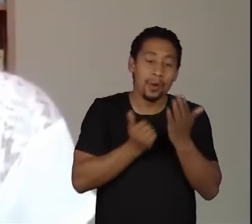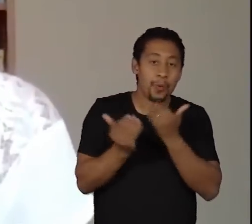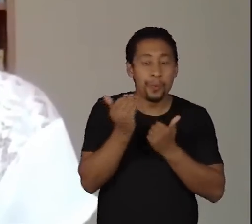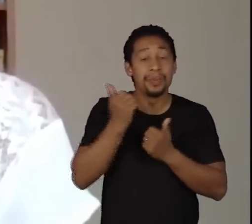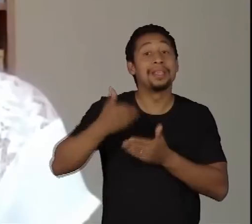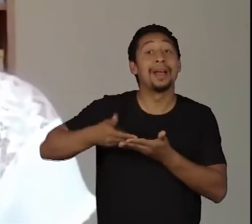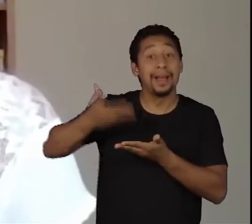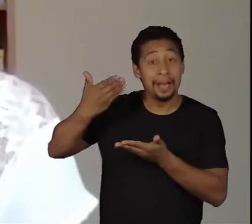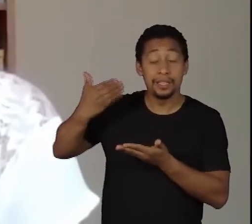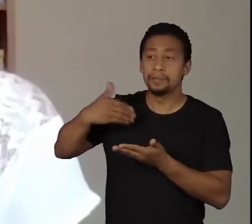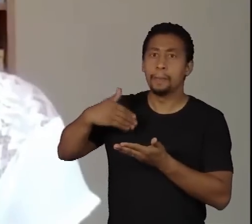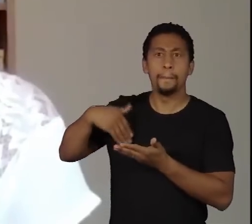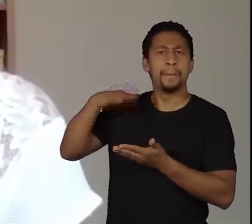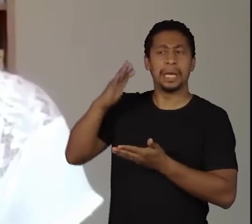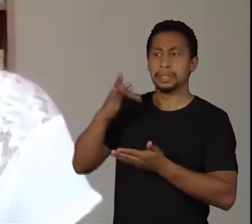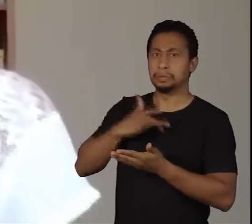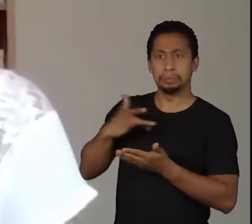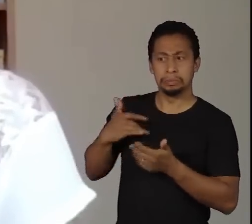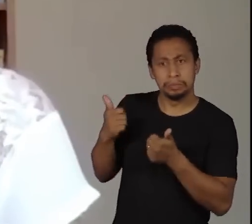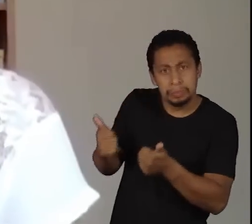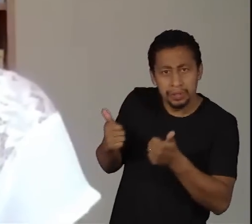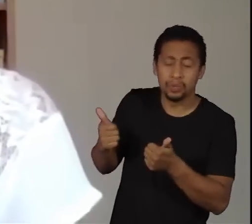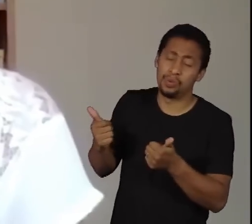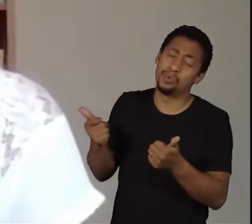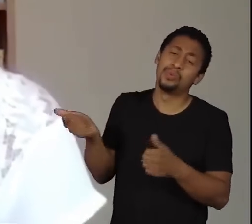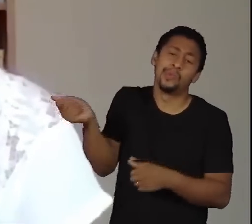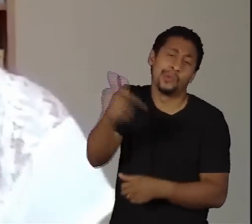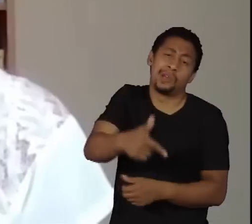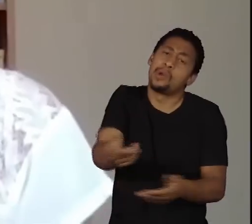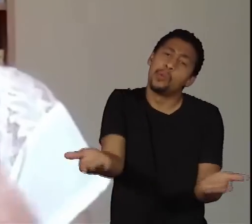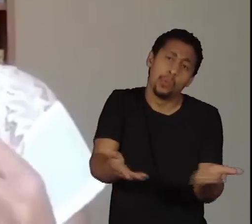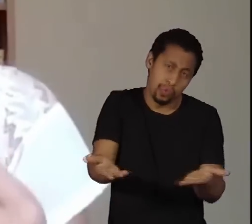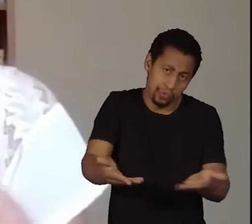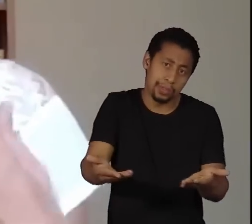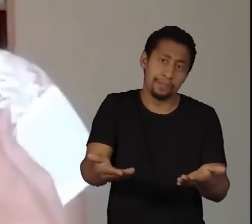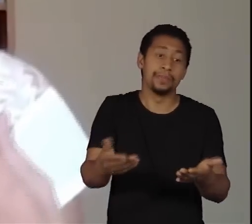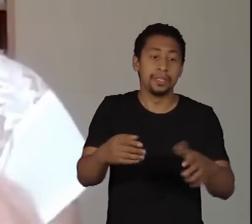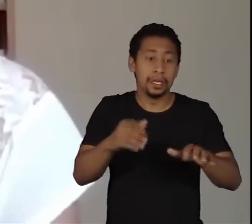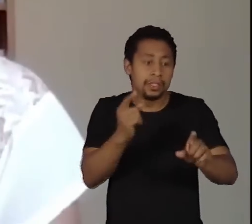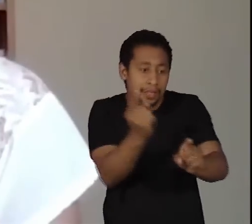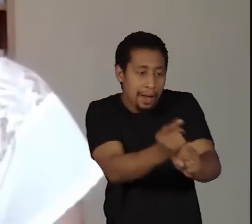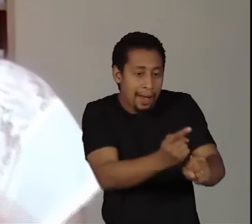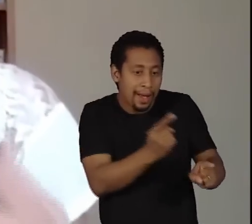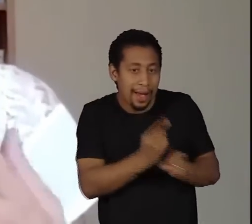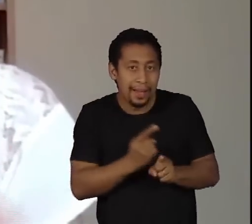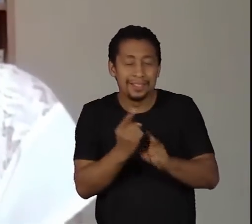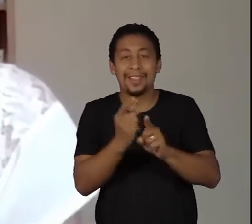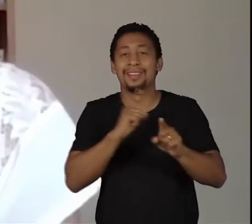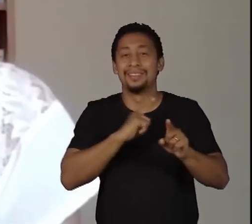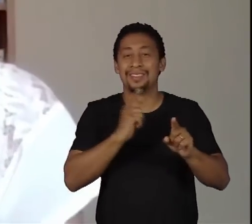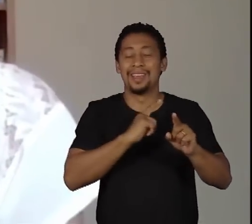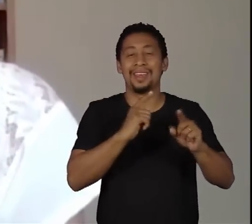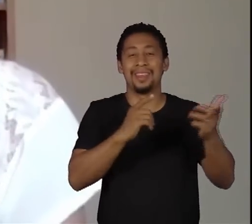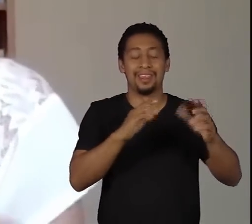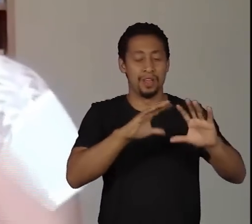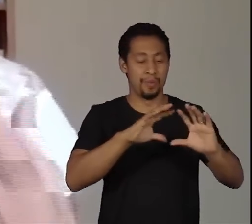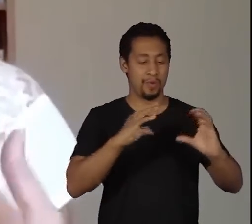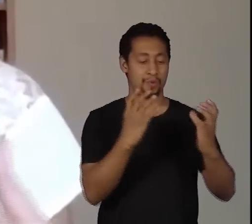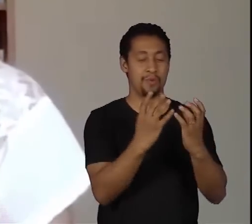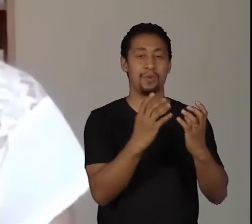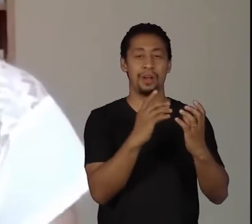mais rica do que ela é hoje. Então, nesses sítios, a gente encontra diversos tipos de abóbora, diversos tipos